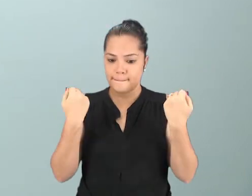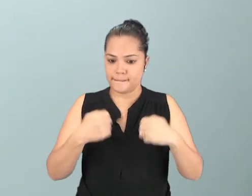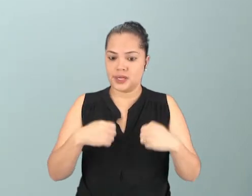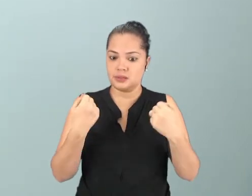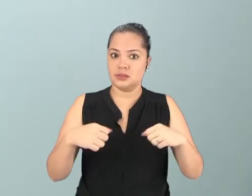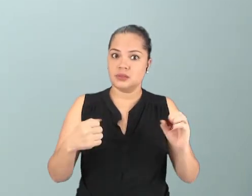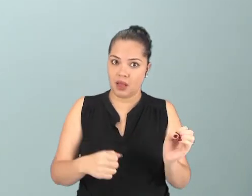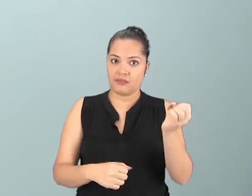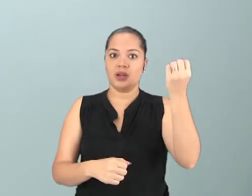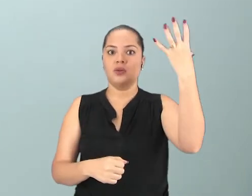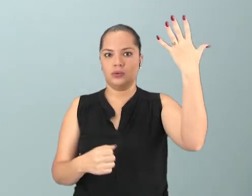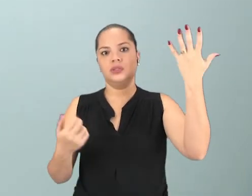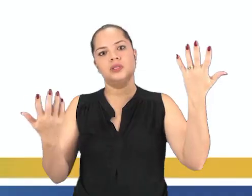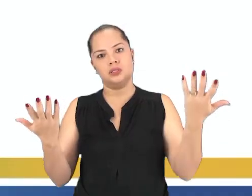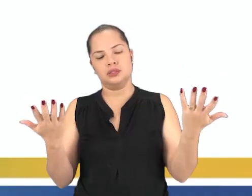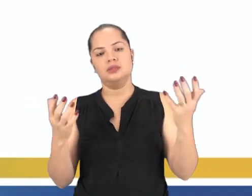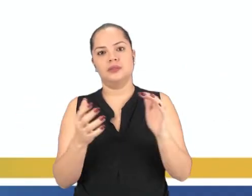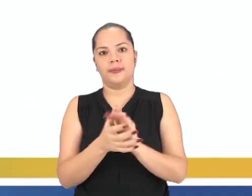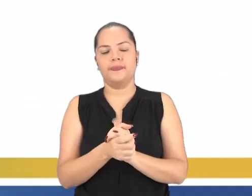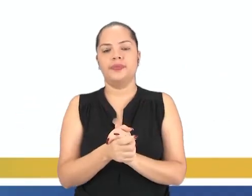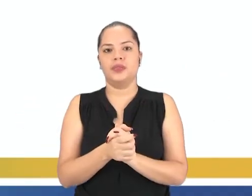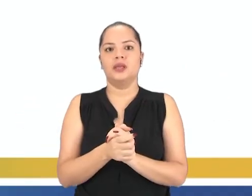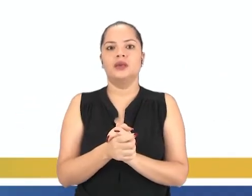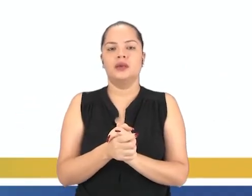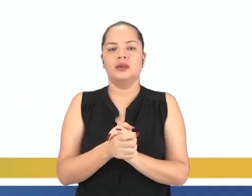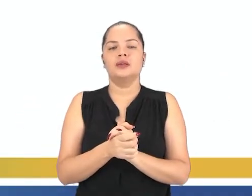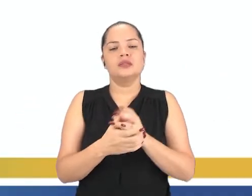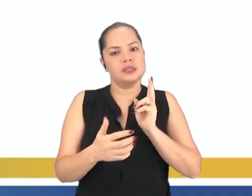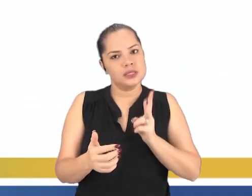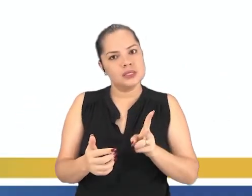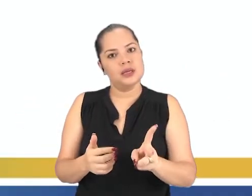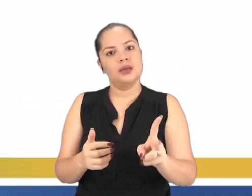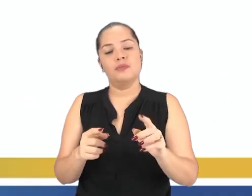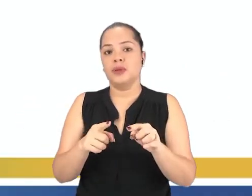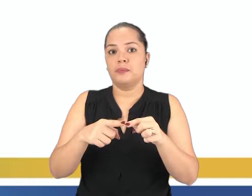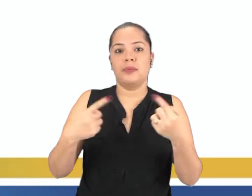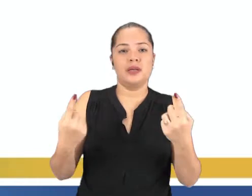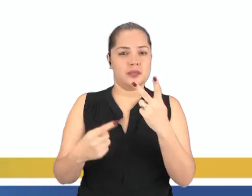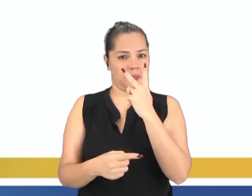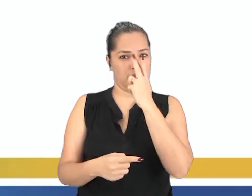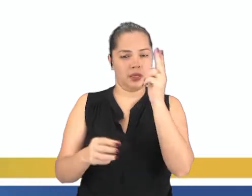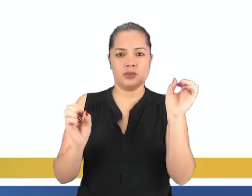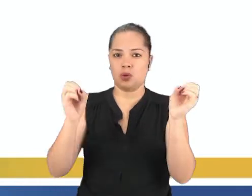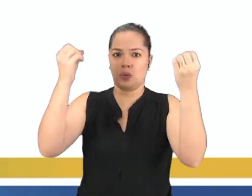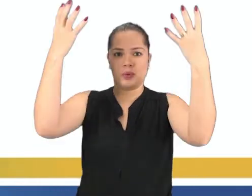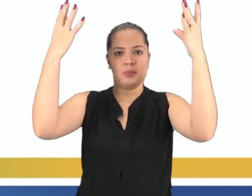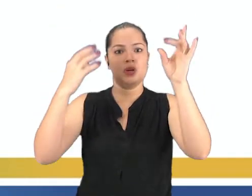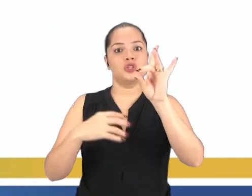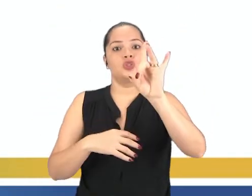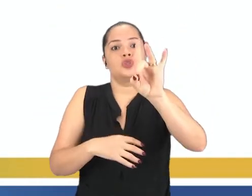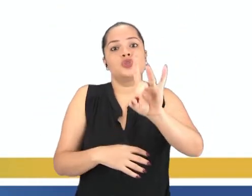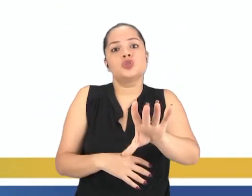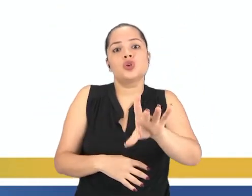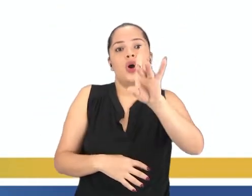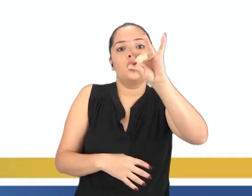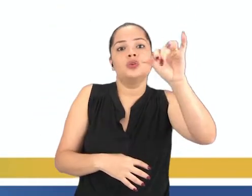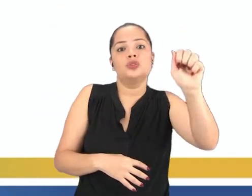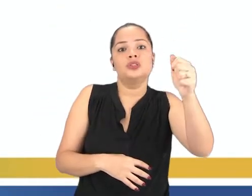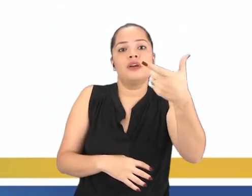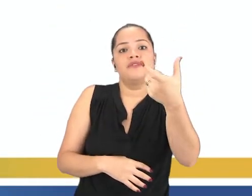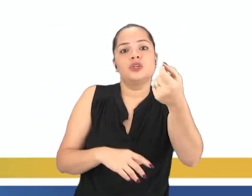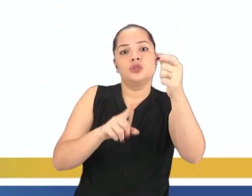questão. Então, que as comemorações e eventos só ocorrem nessa data e questiona como fica no resto do